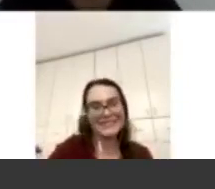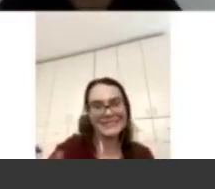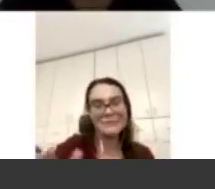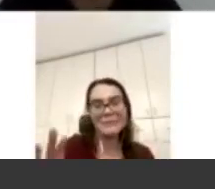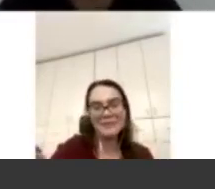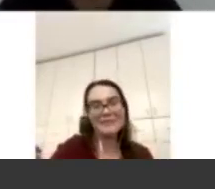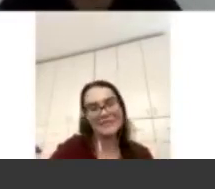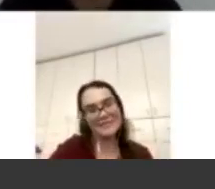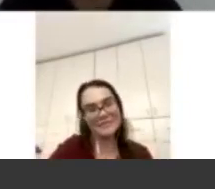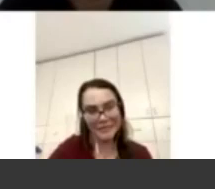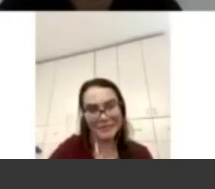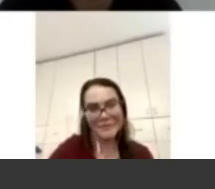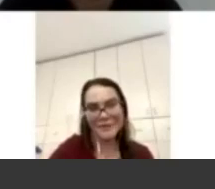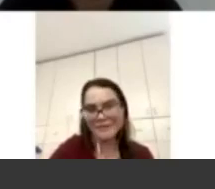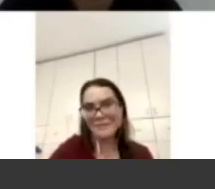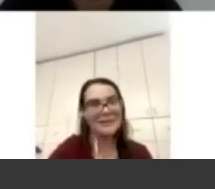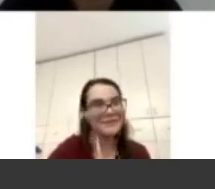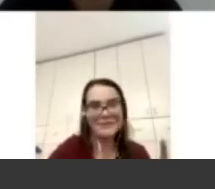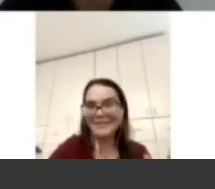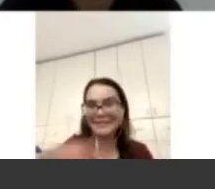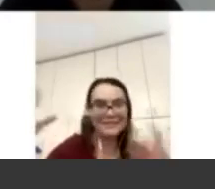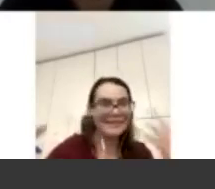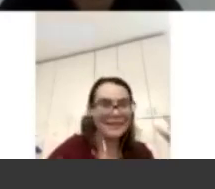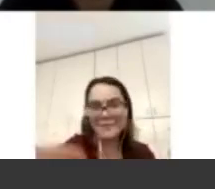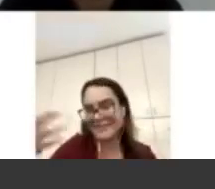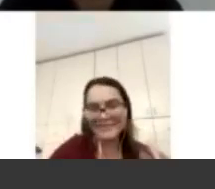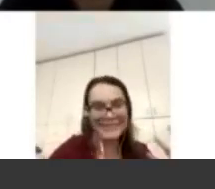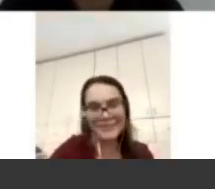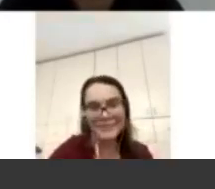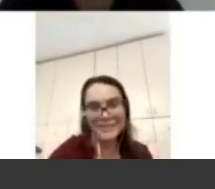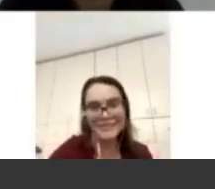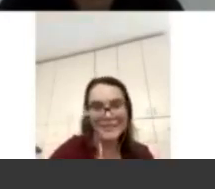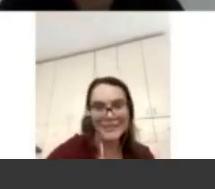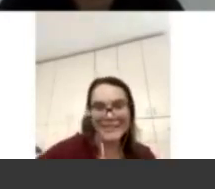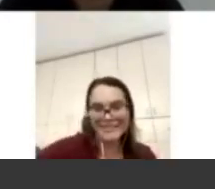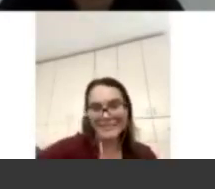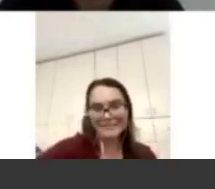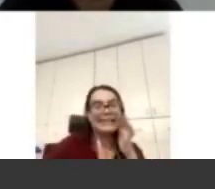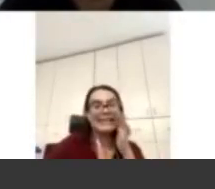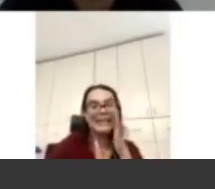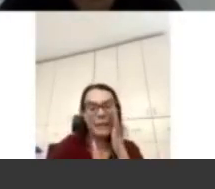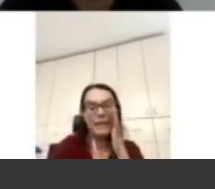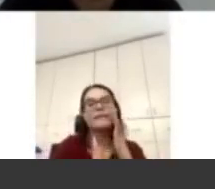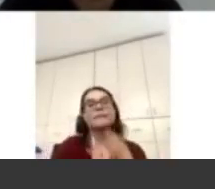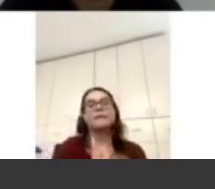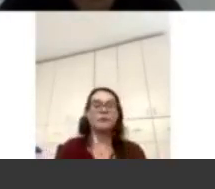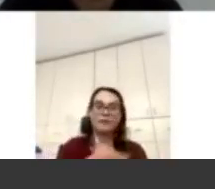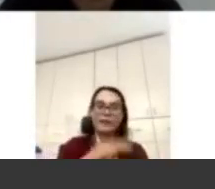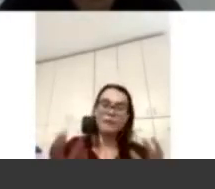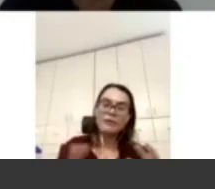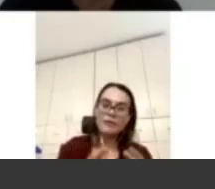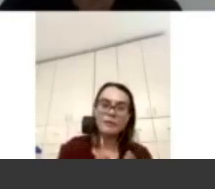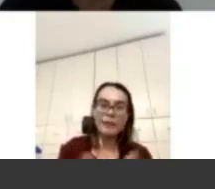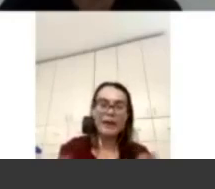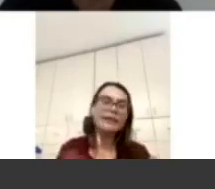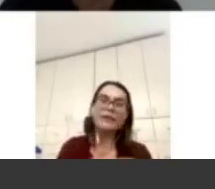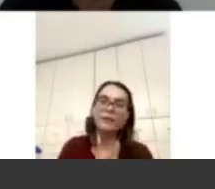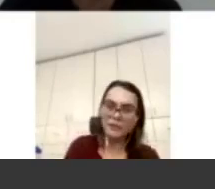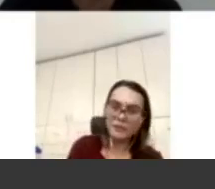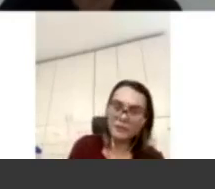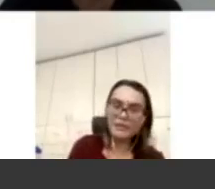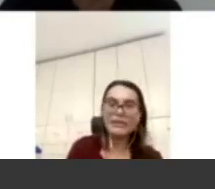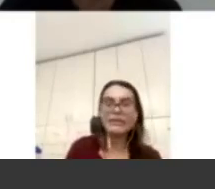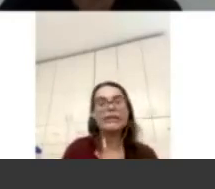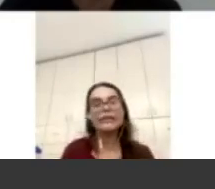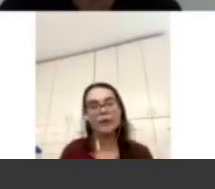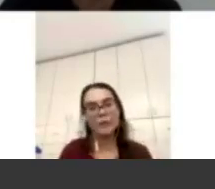está lançando a primeira versão da Monkeypox. Esperamos que não tenhamos tantas outras versões. Na sequência, como eu falei para vocês, o PAC ele não é